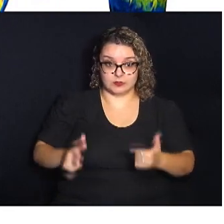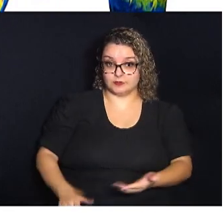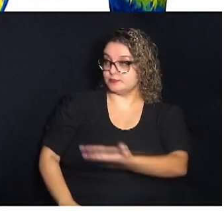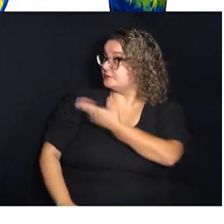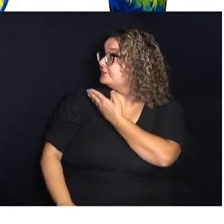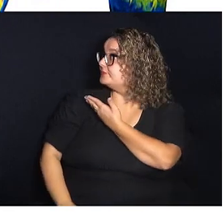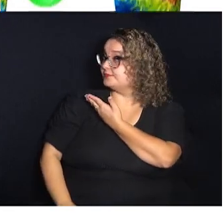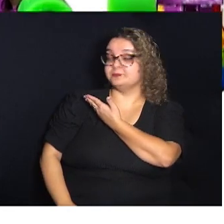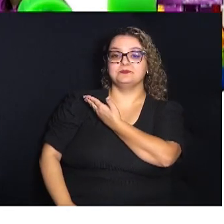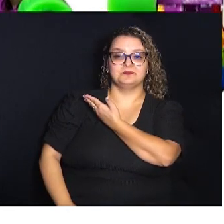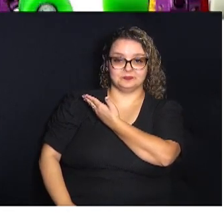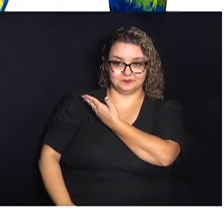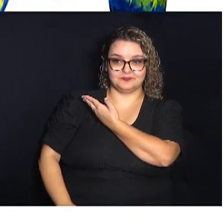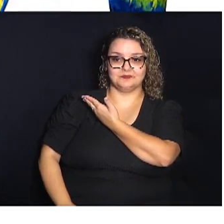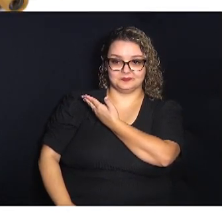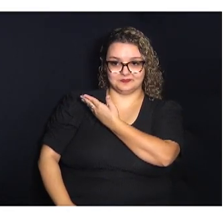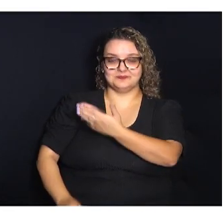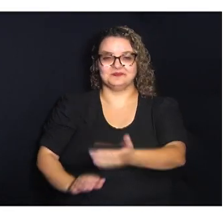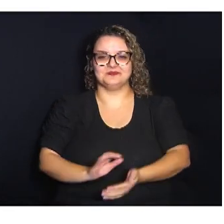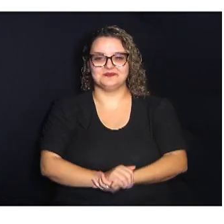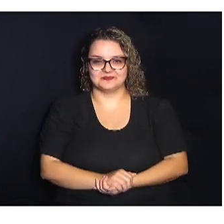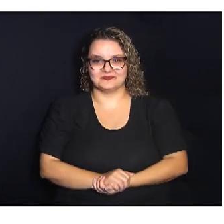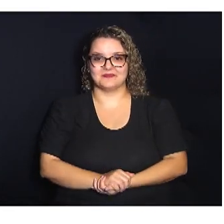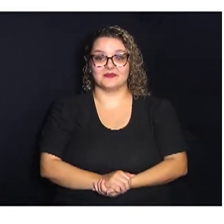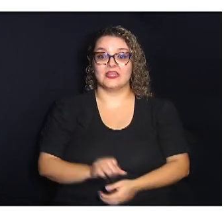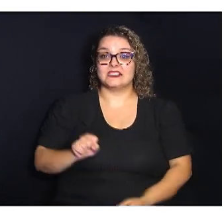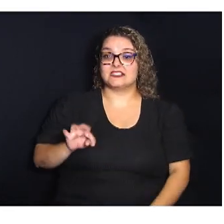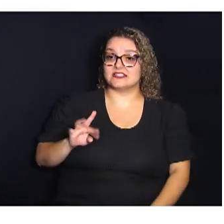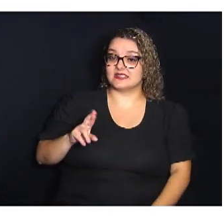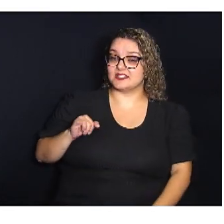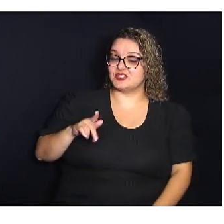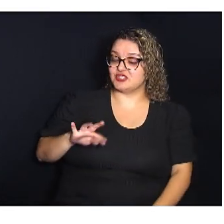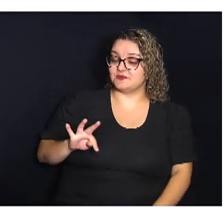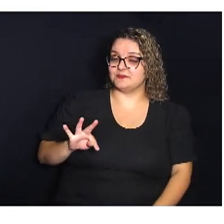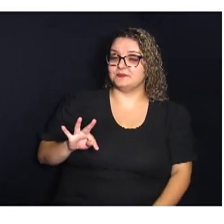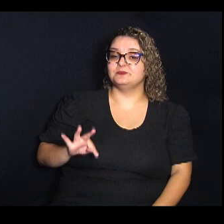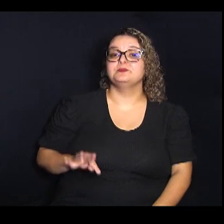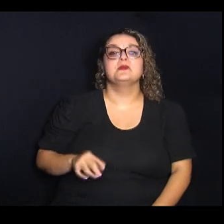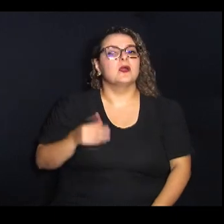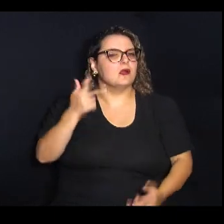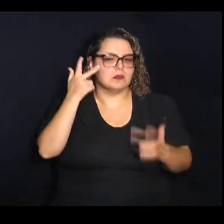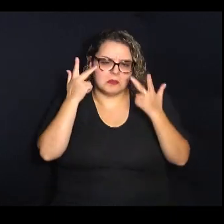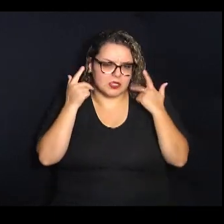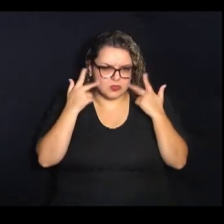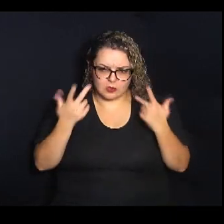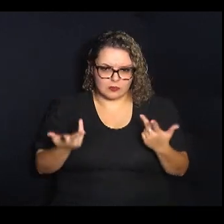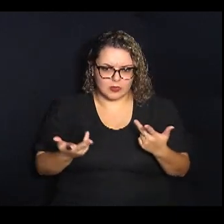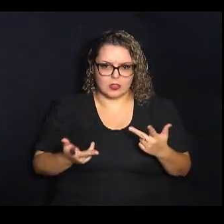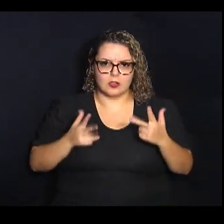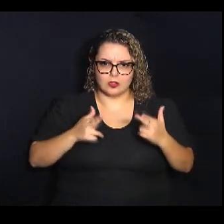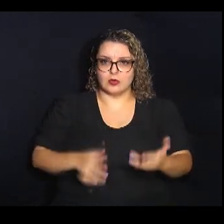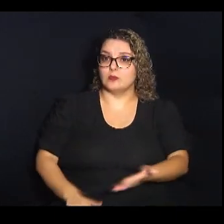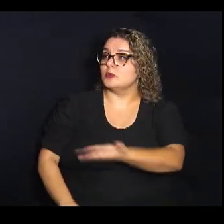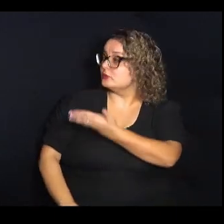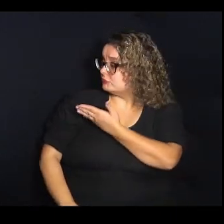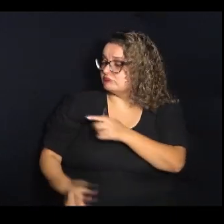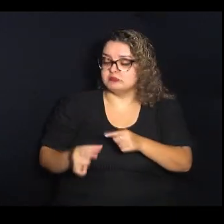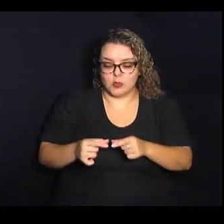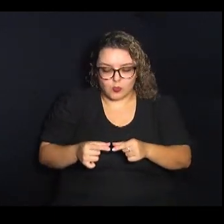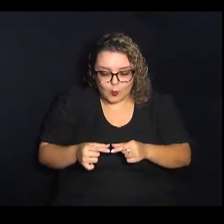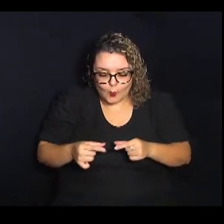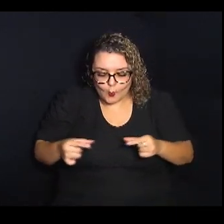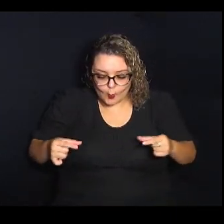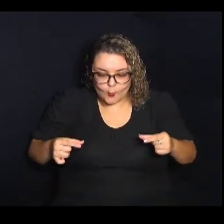street, longboard e cruiser. O street é o modelo de skate mais tradicional, com um shape mais fino e as